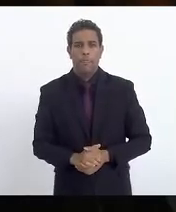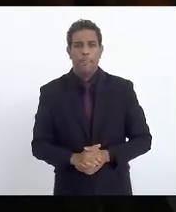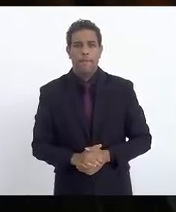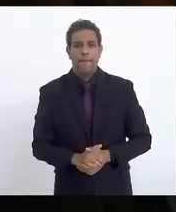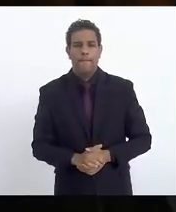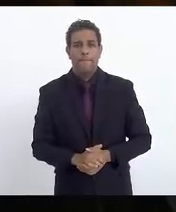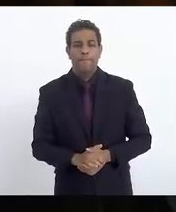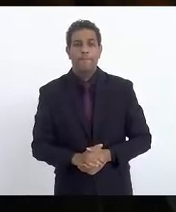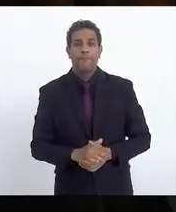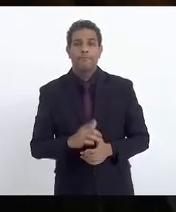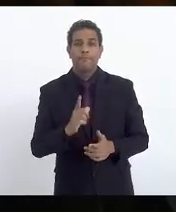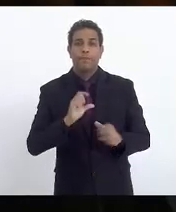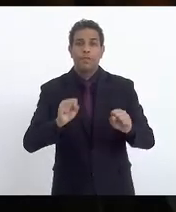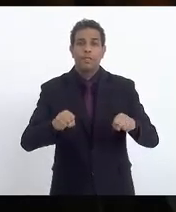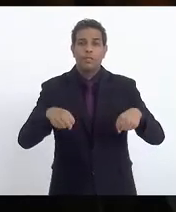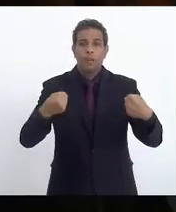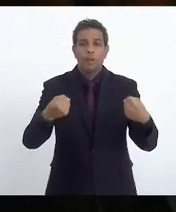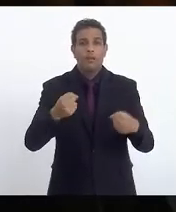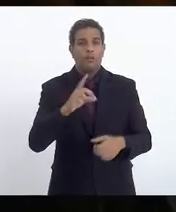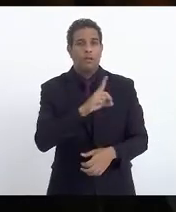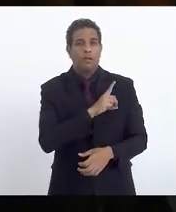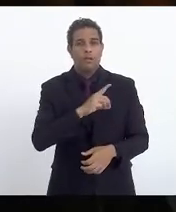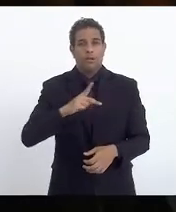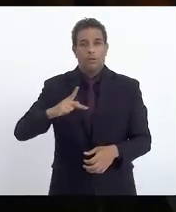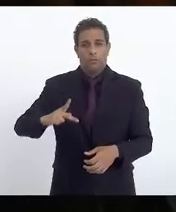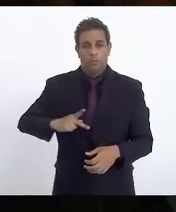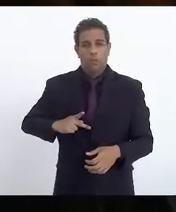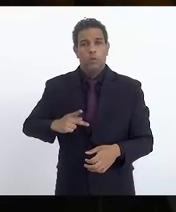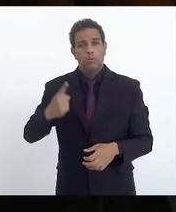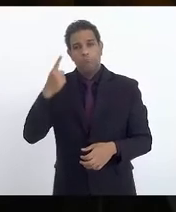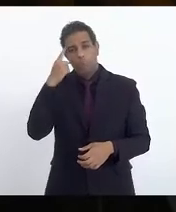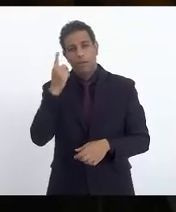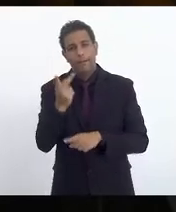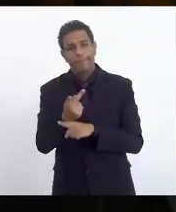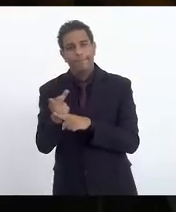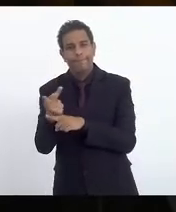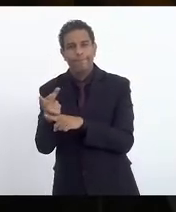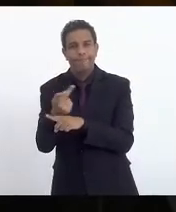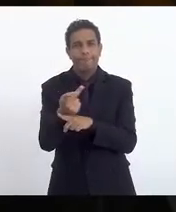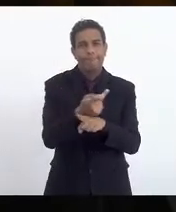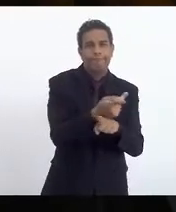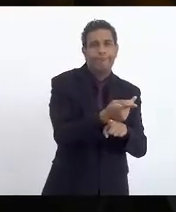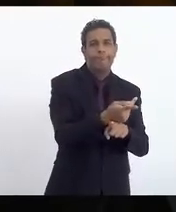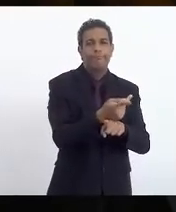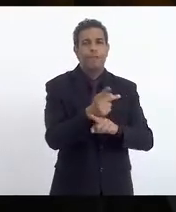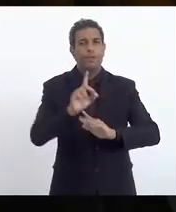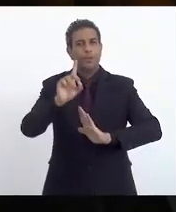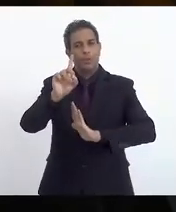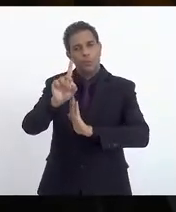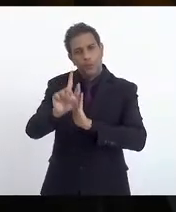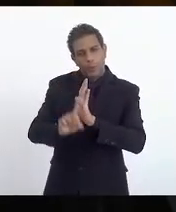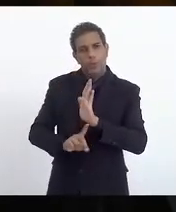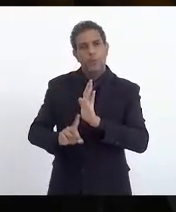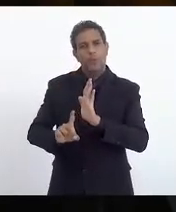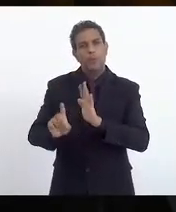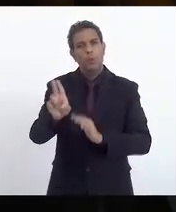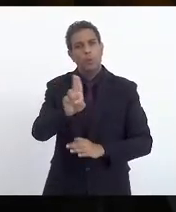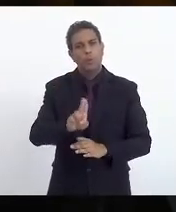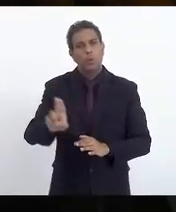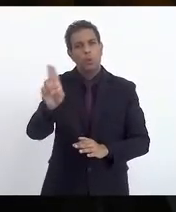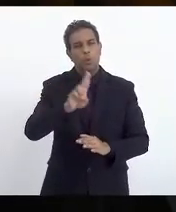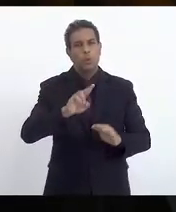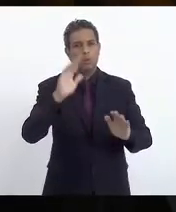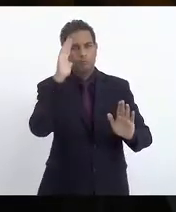e tem ação da Defensoria Pública do Estado que busca salvaguardar o direito dos usuários dos usuários as